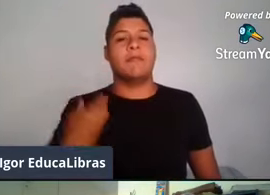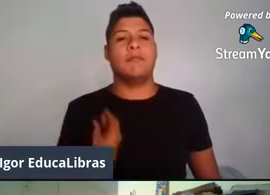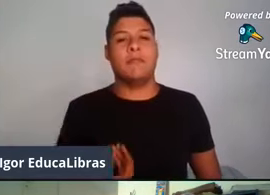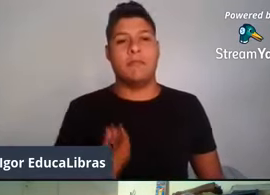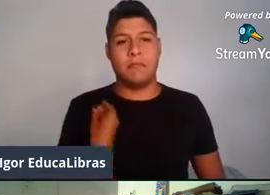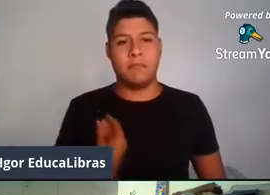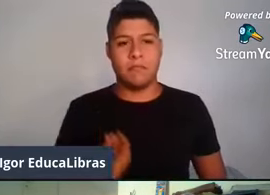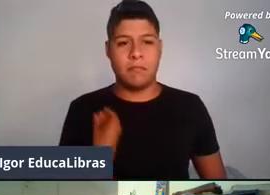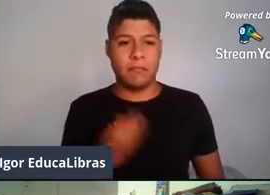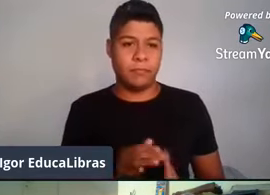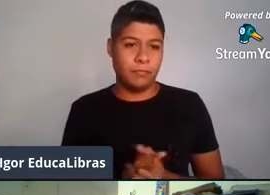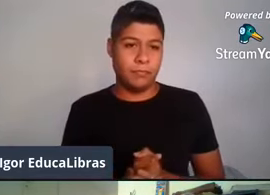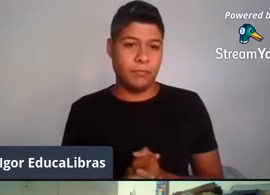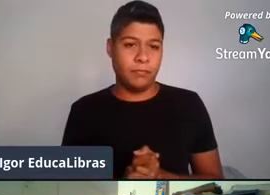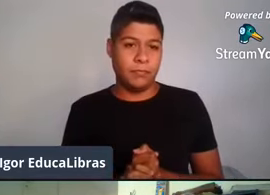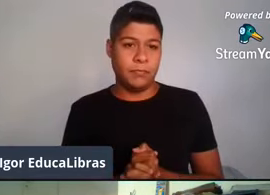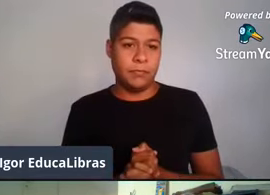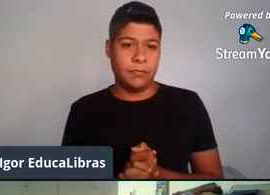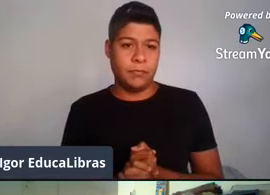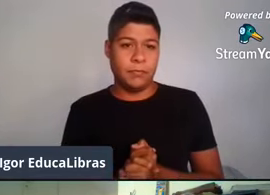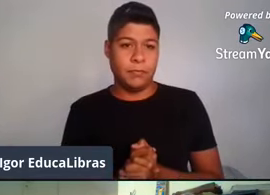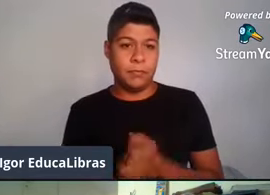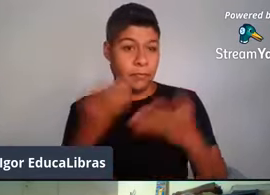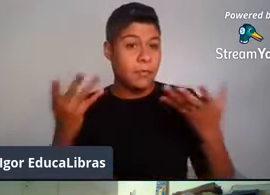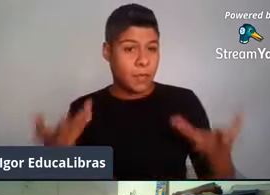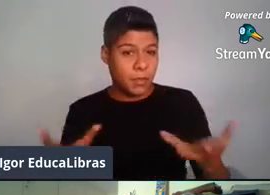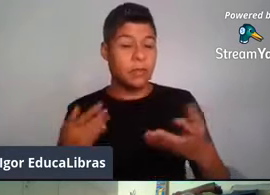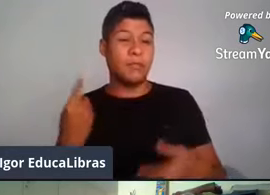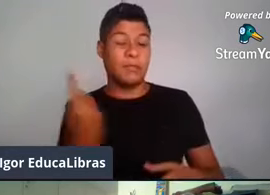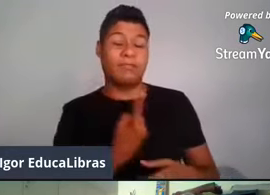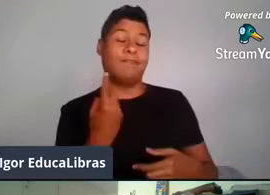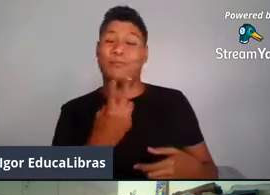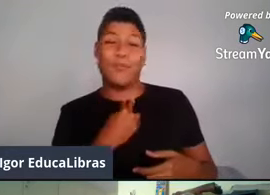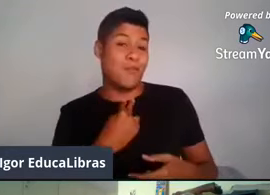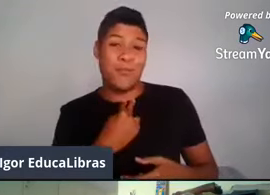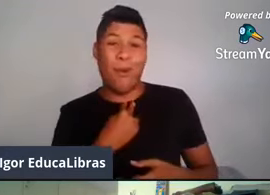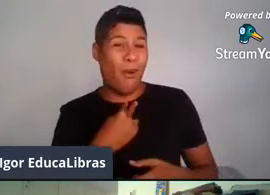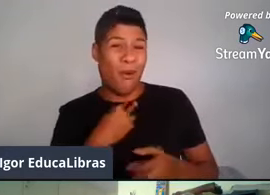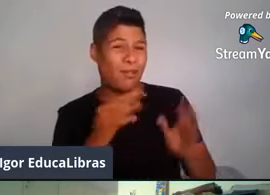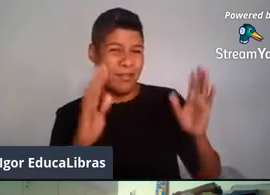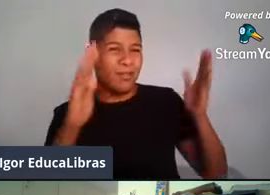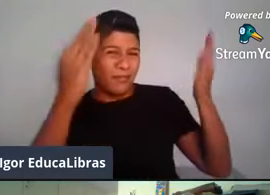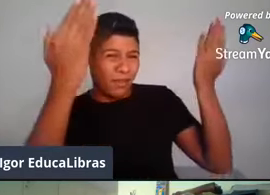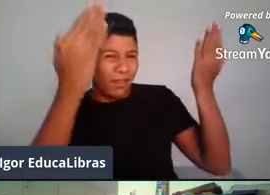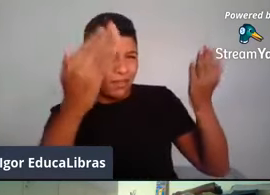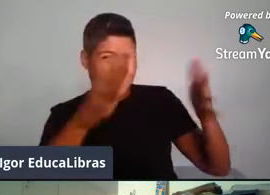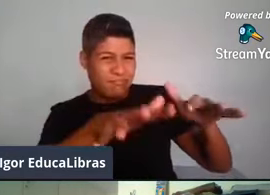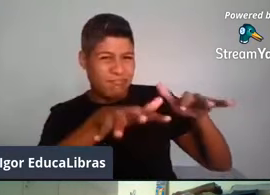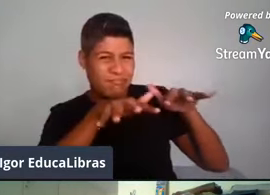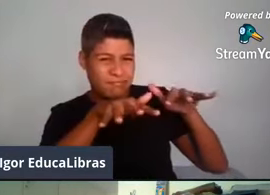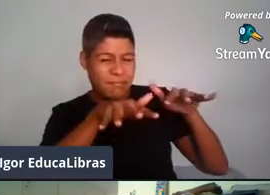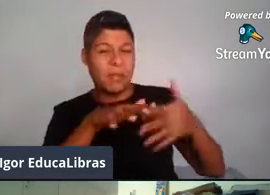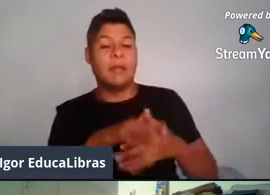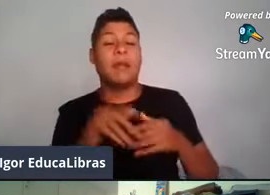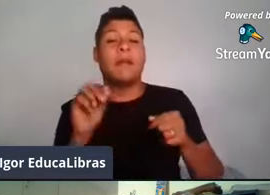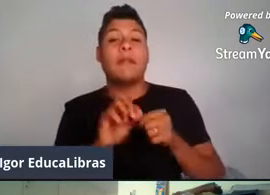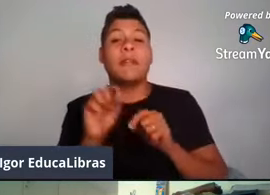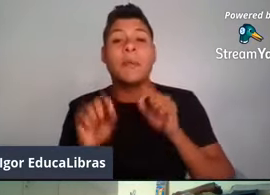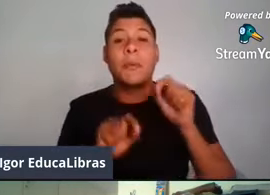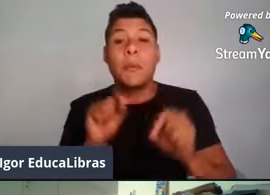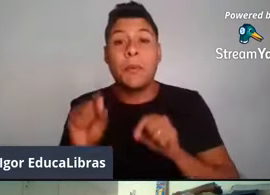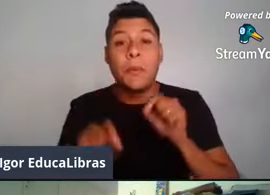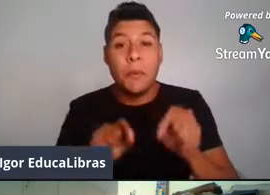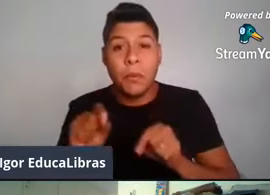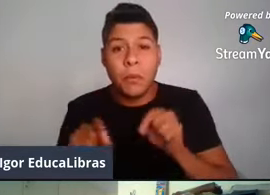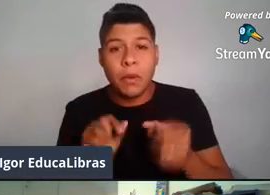deficiência. Então, não pudemos fazer o evento presencial, então resolvemos fazer, né,